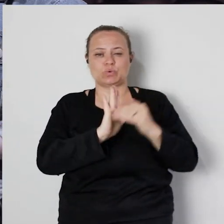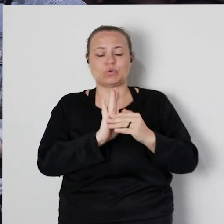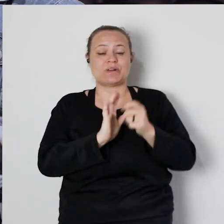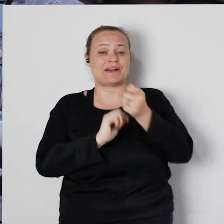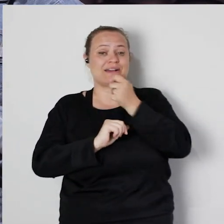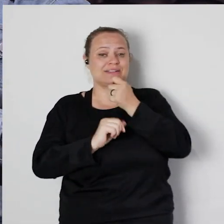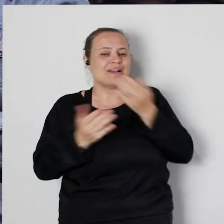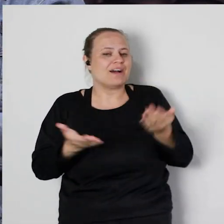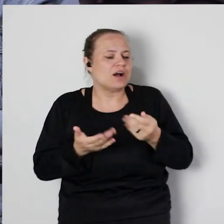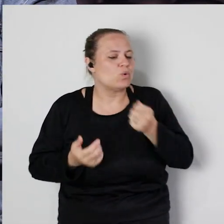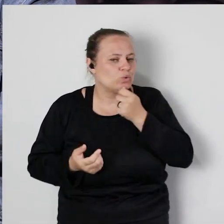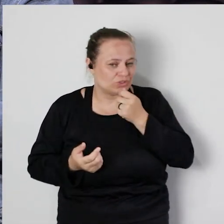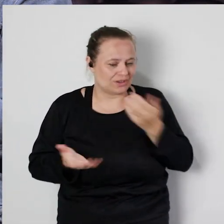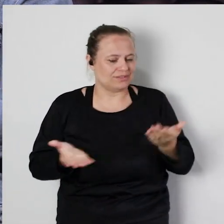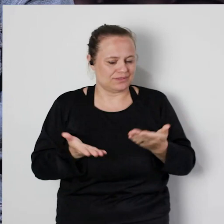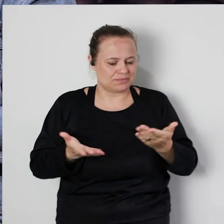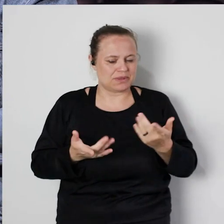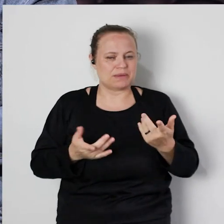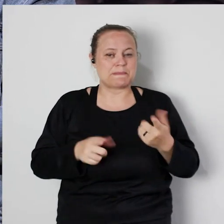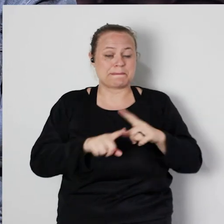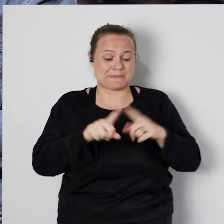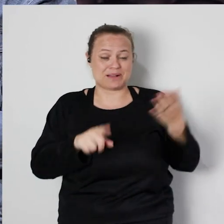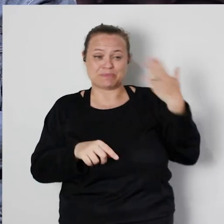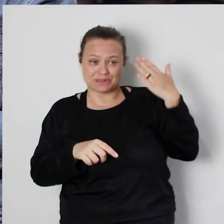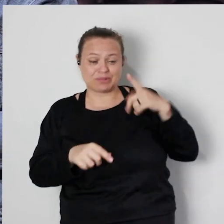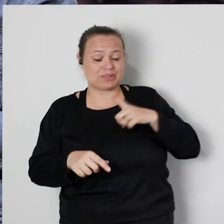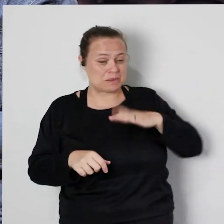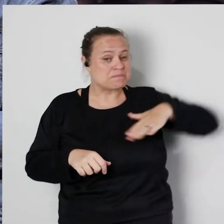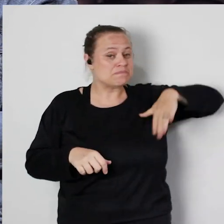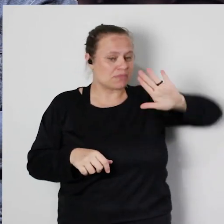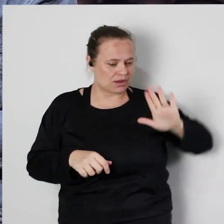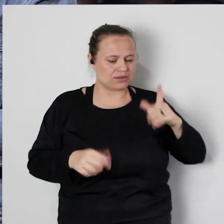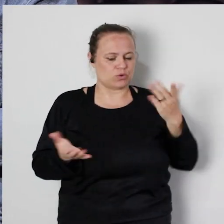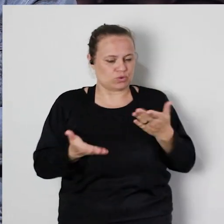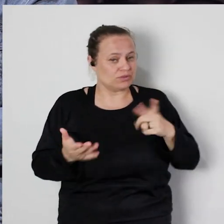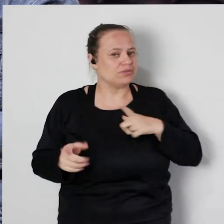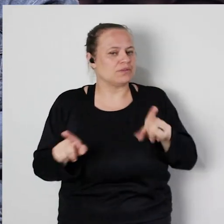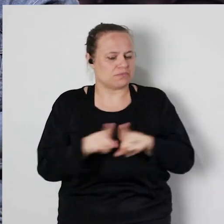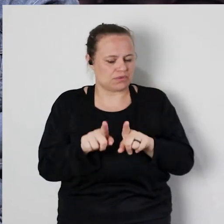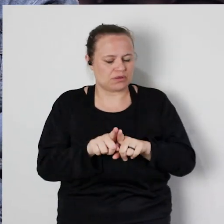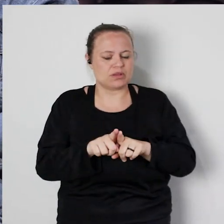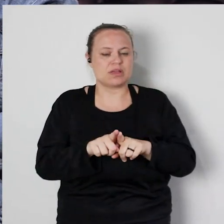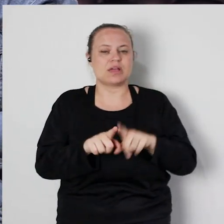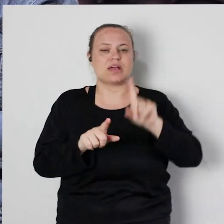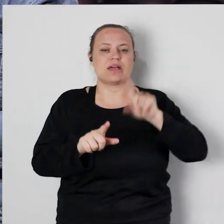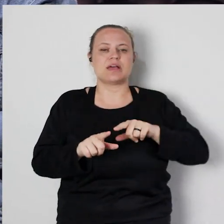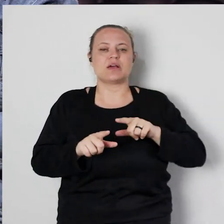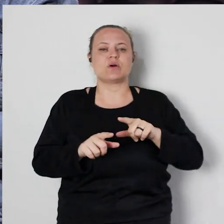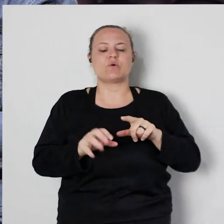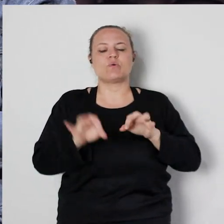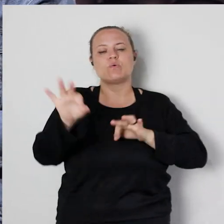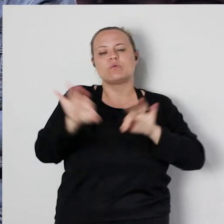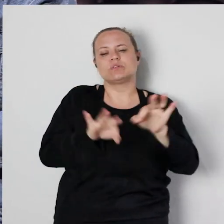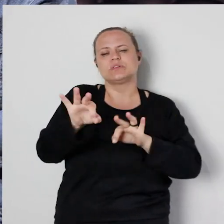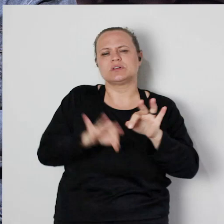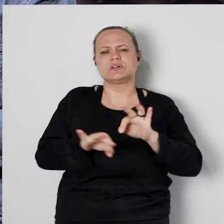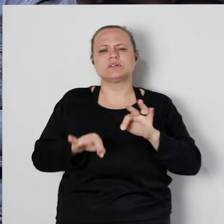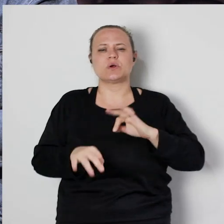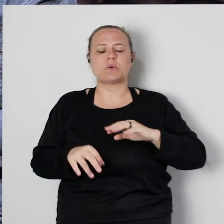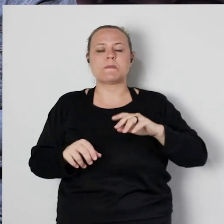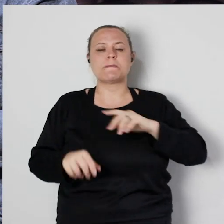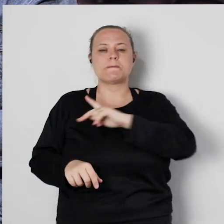leis interessantes até então, enfim, mas tudo a gente ainda vivia e ainda vive hoje, mas na época muito mais.